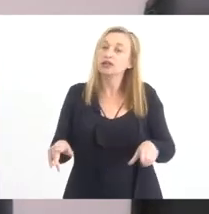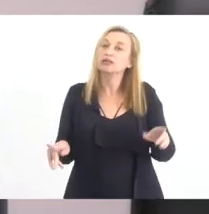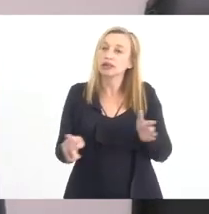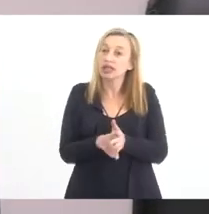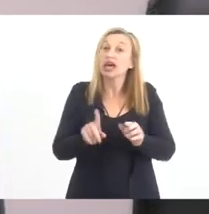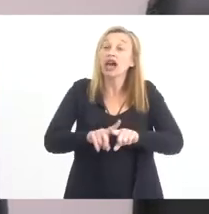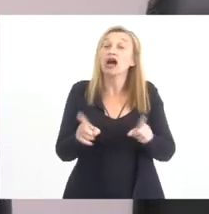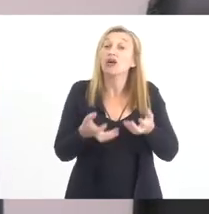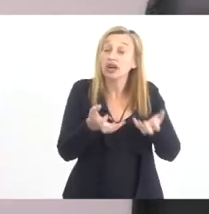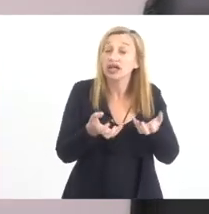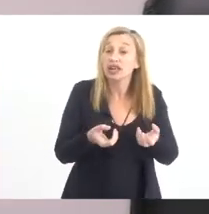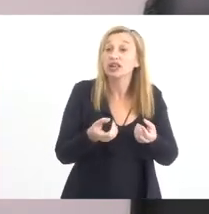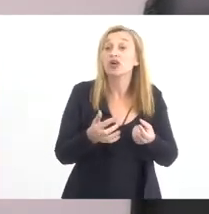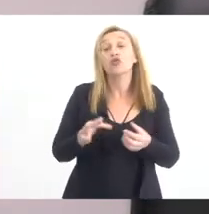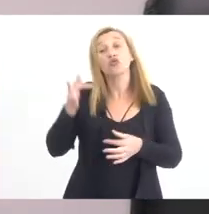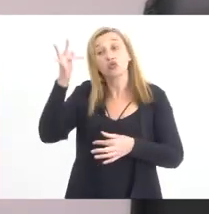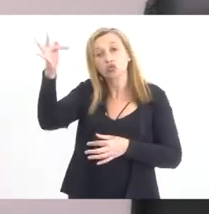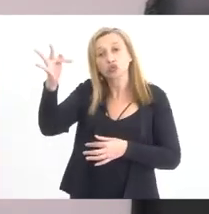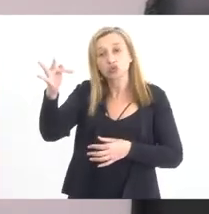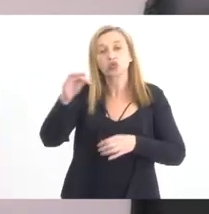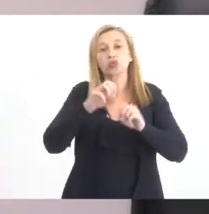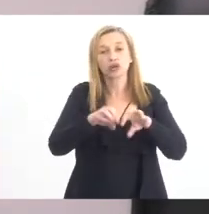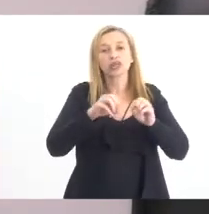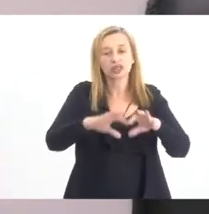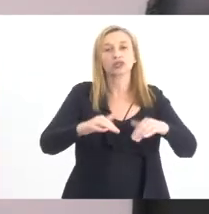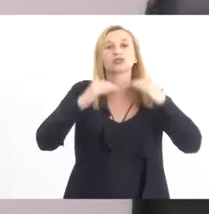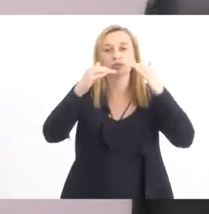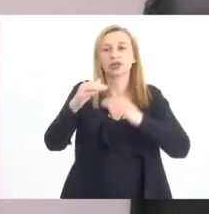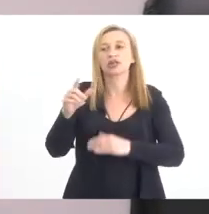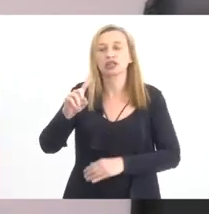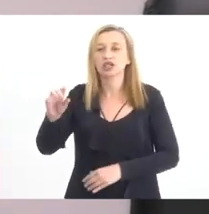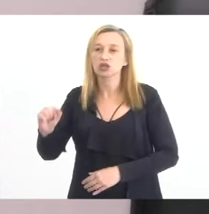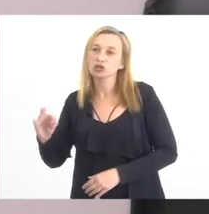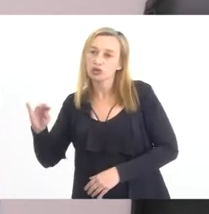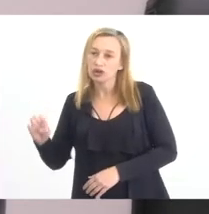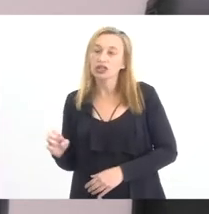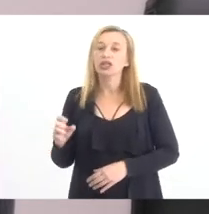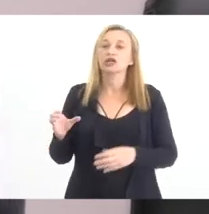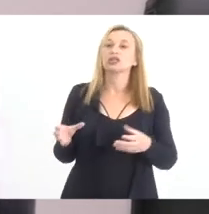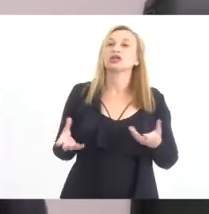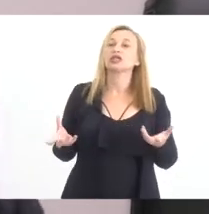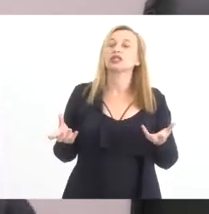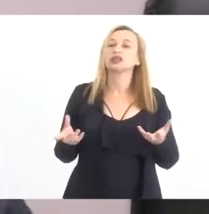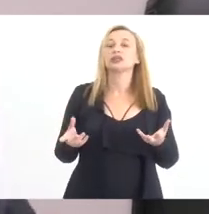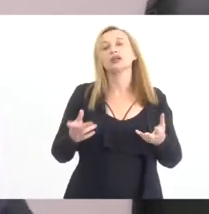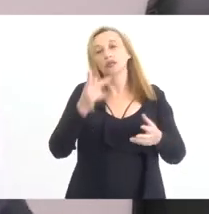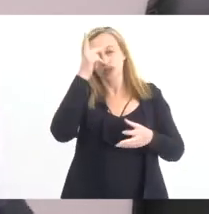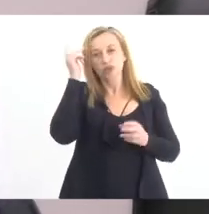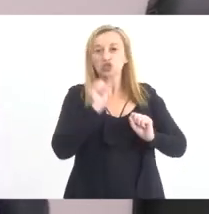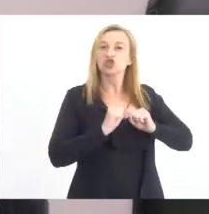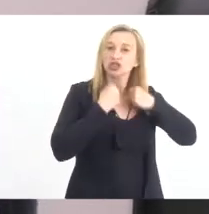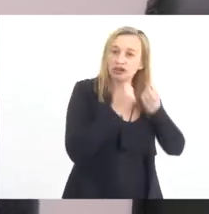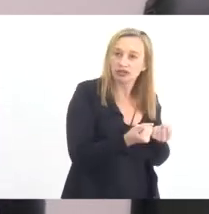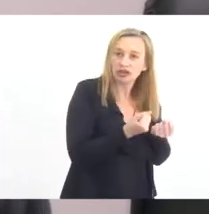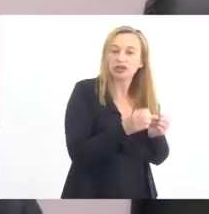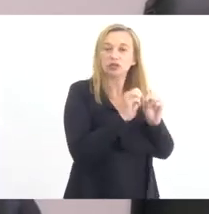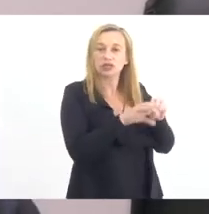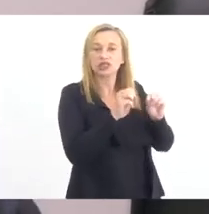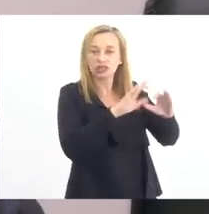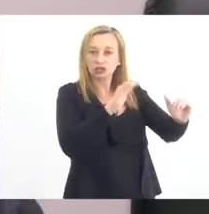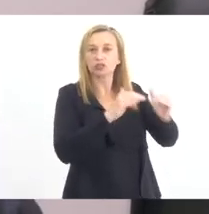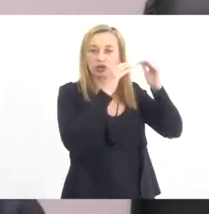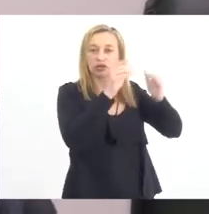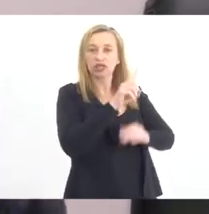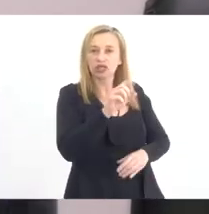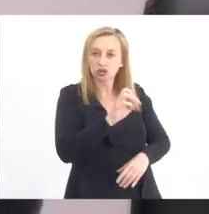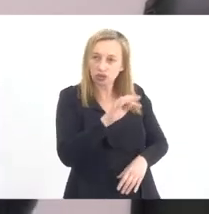tentando debater o futuro do ensino superior na Zona Oeste. Acho que a gente tem aqui posições de pessoas que defendem o ensino superior na Zona